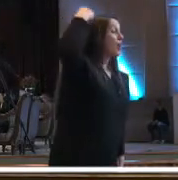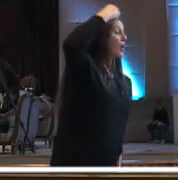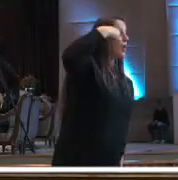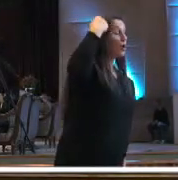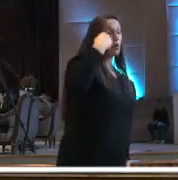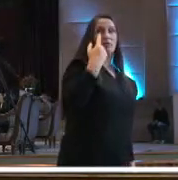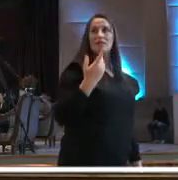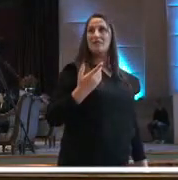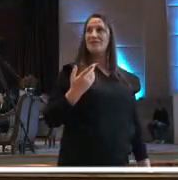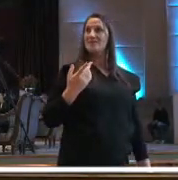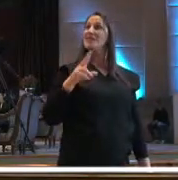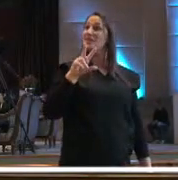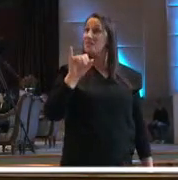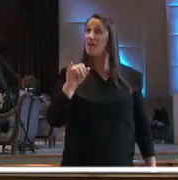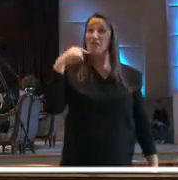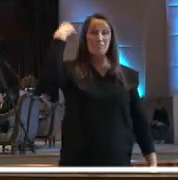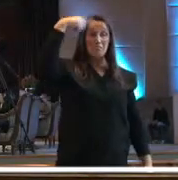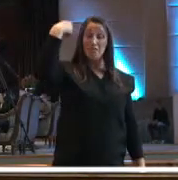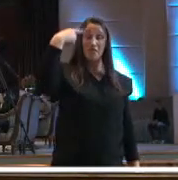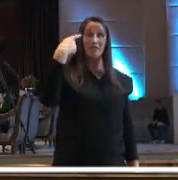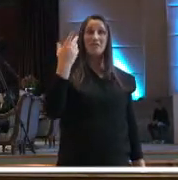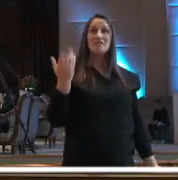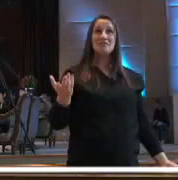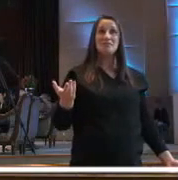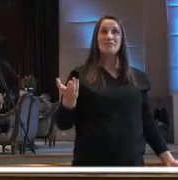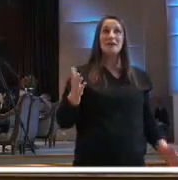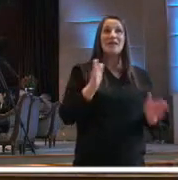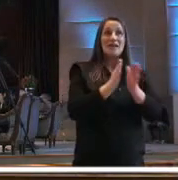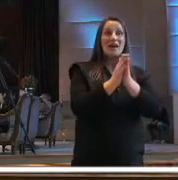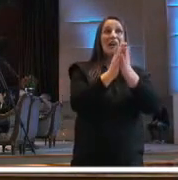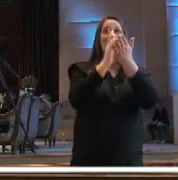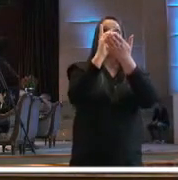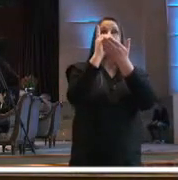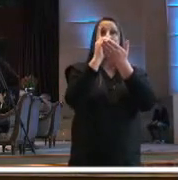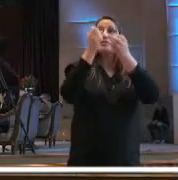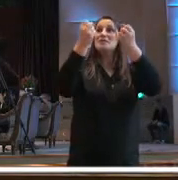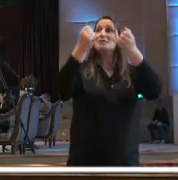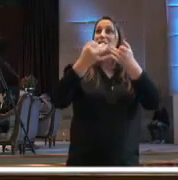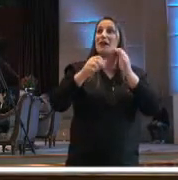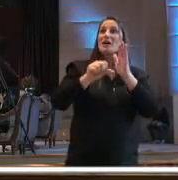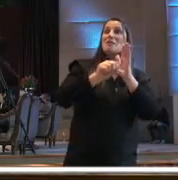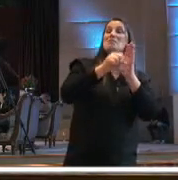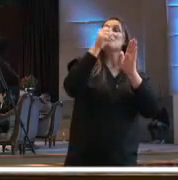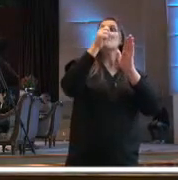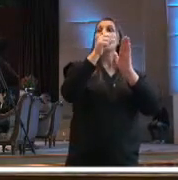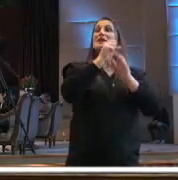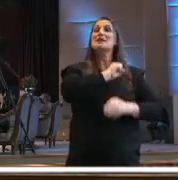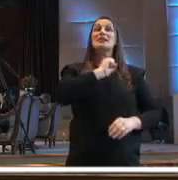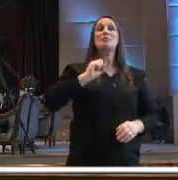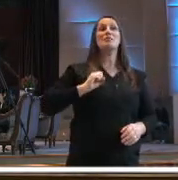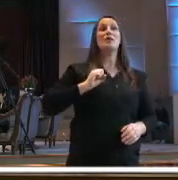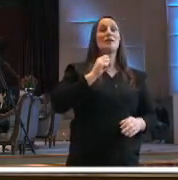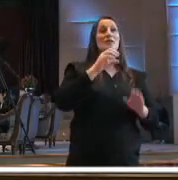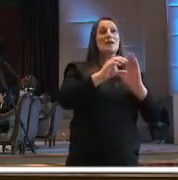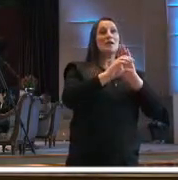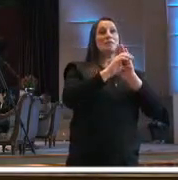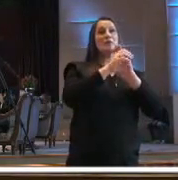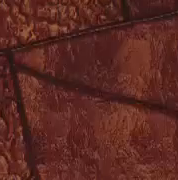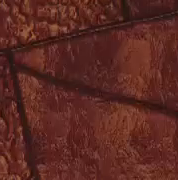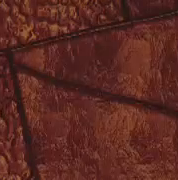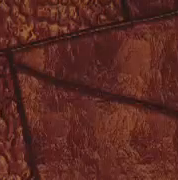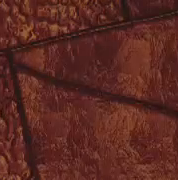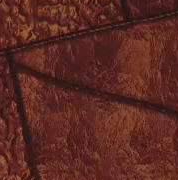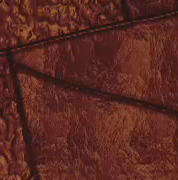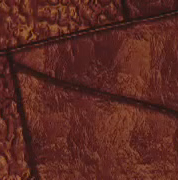Literalmente, você vai se fingir de louco. E olha só o que a Bíblia diz em 1 Samuel 21:13. Diz assim: por